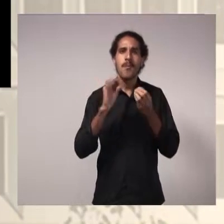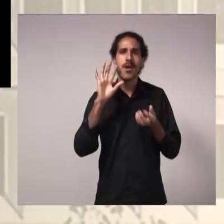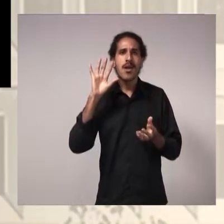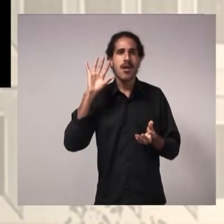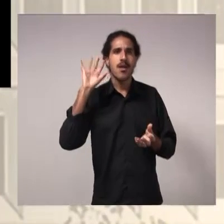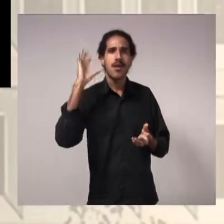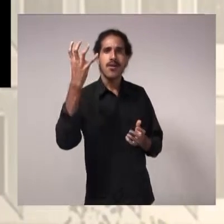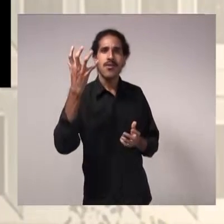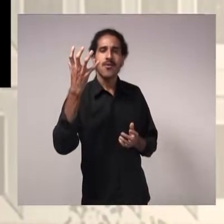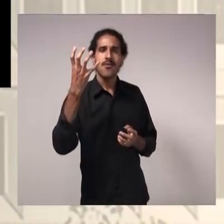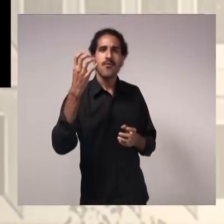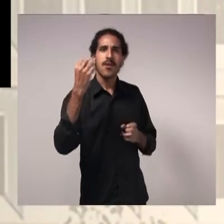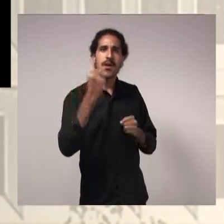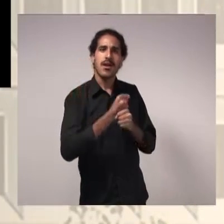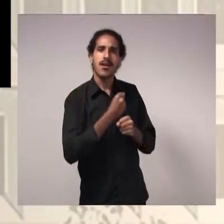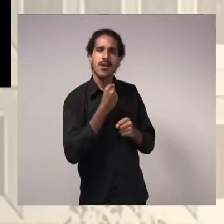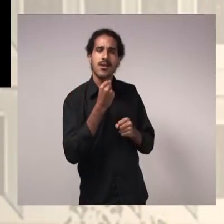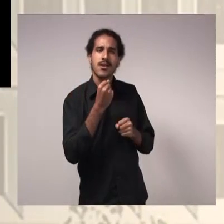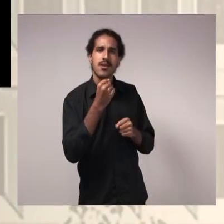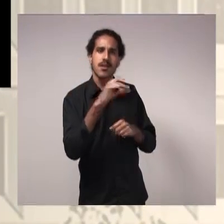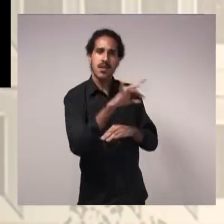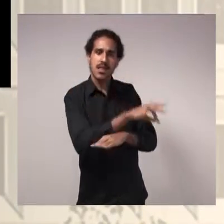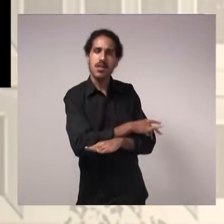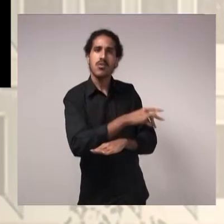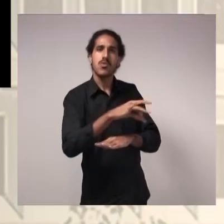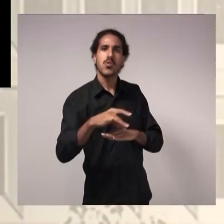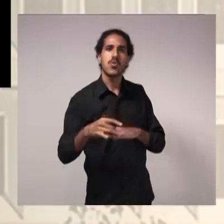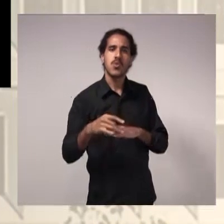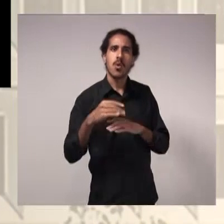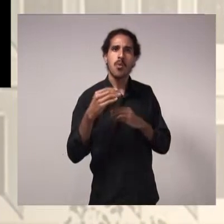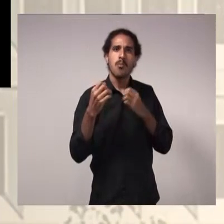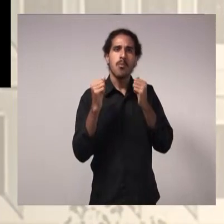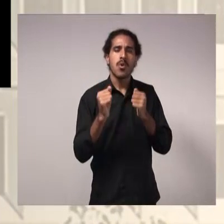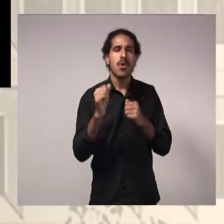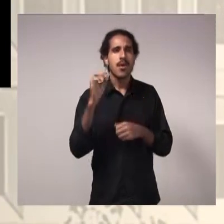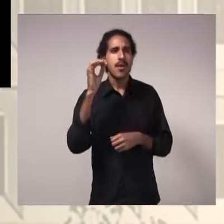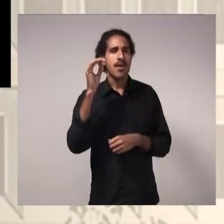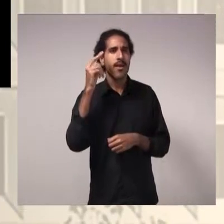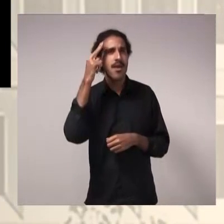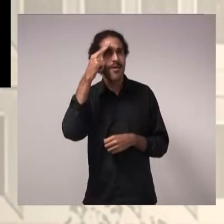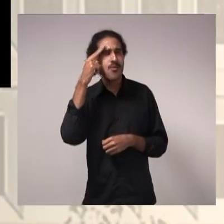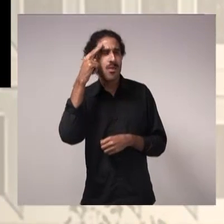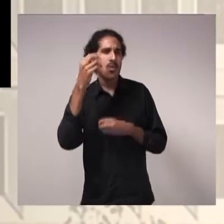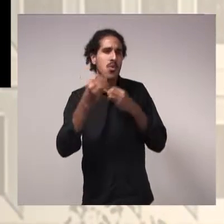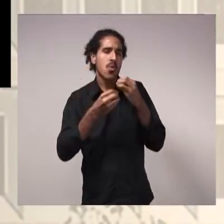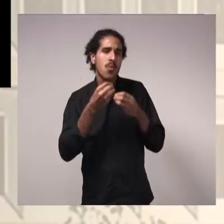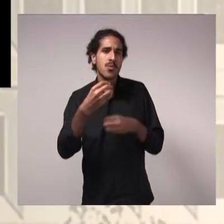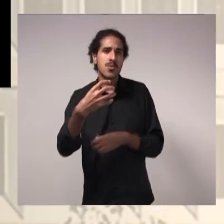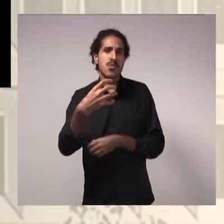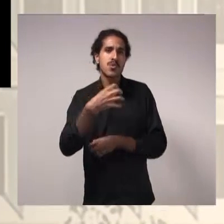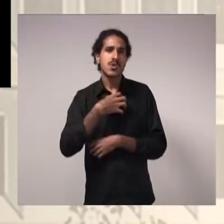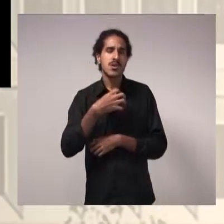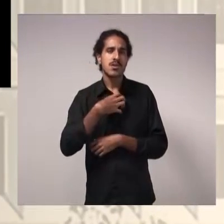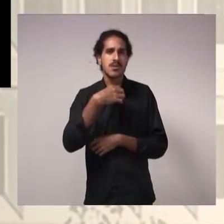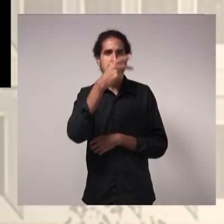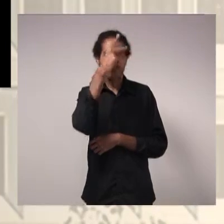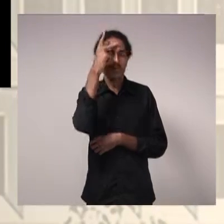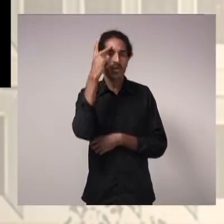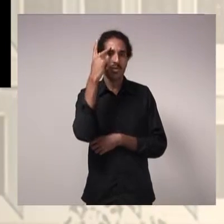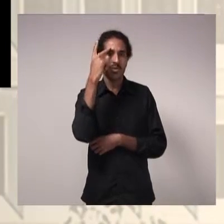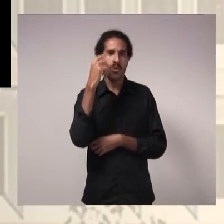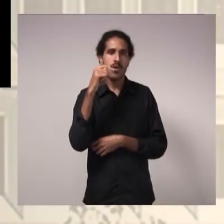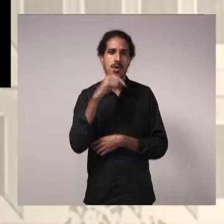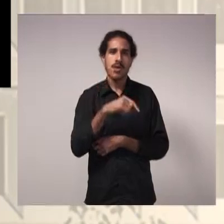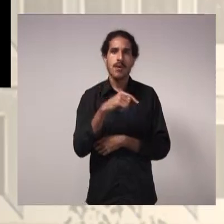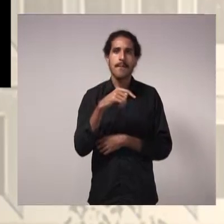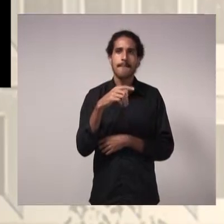qual a arquitetura pudesse refletir as necessidades das pessoas. Nós estamos vendo aí o Memorial Darcy Ribeiro,